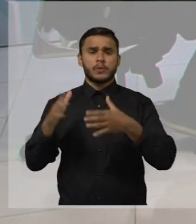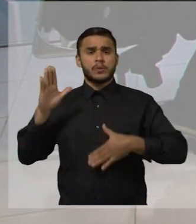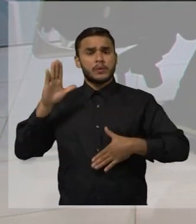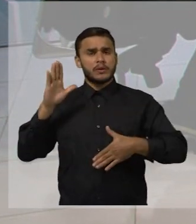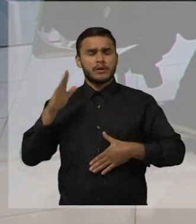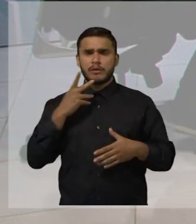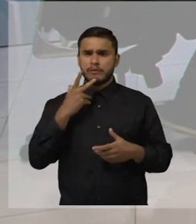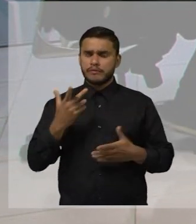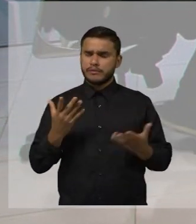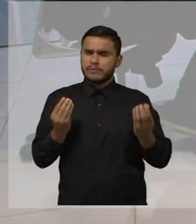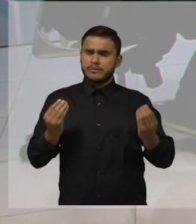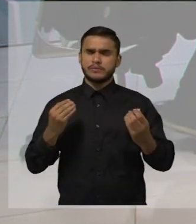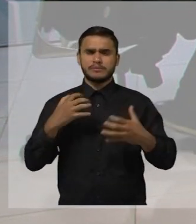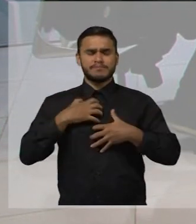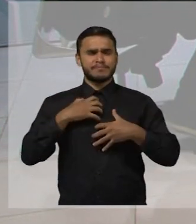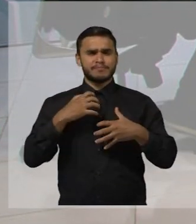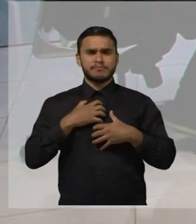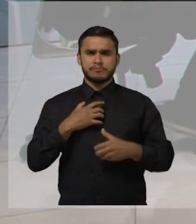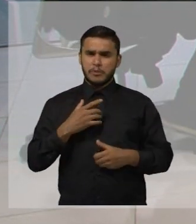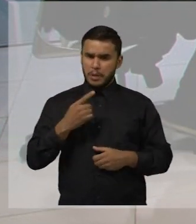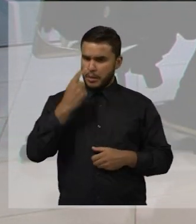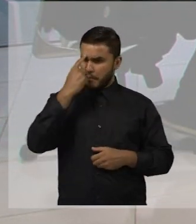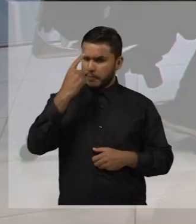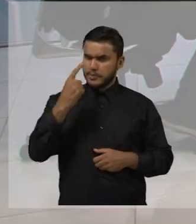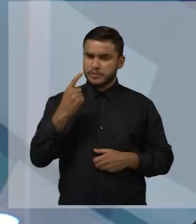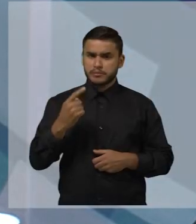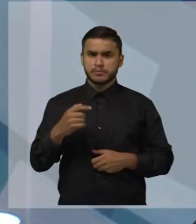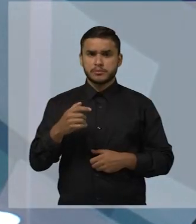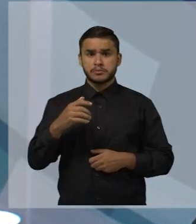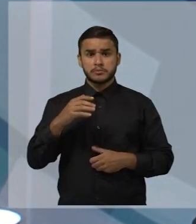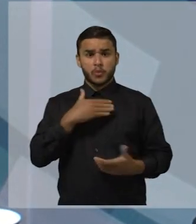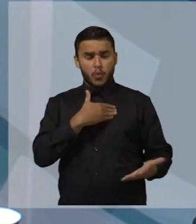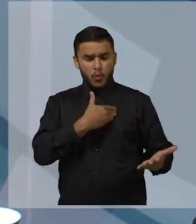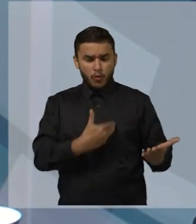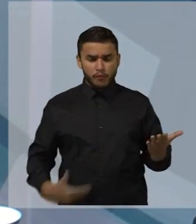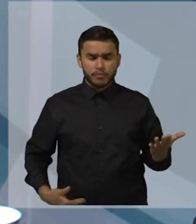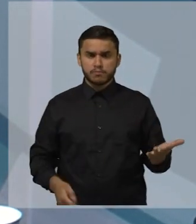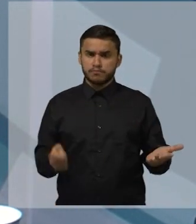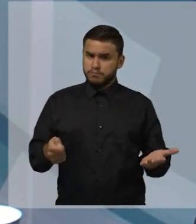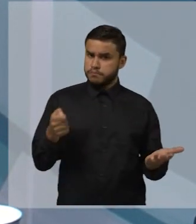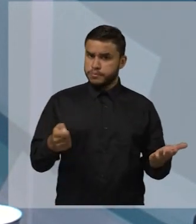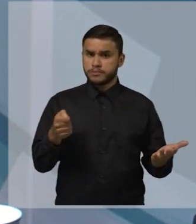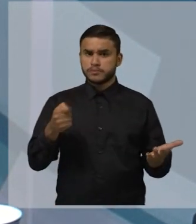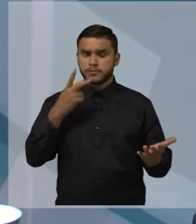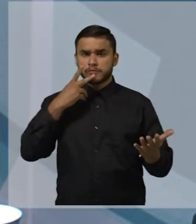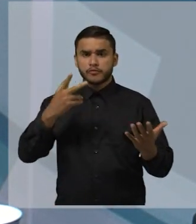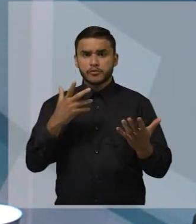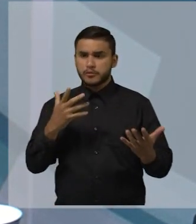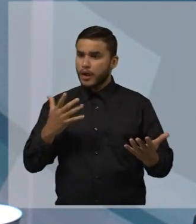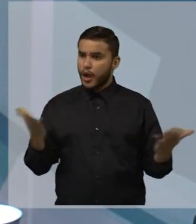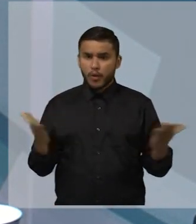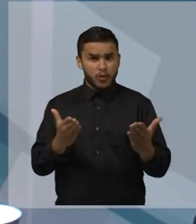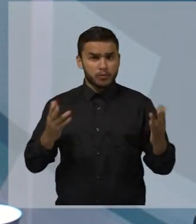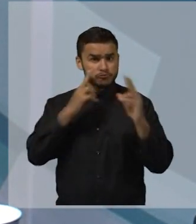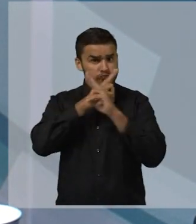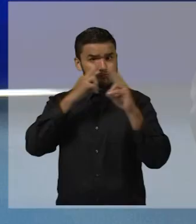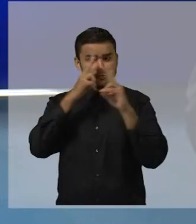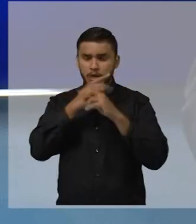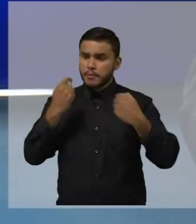organizado e a posição, do meu ponto de vista, firme, enérgica, como tem que ser, do governador Camilo